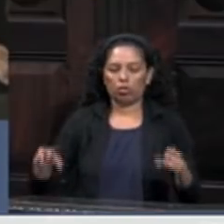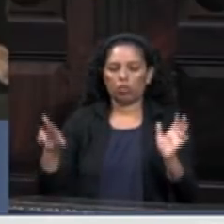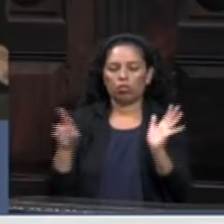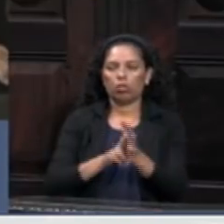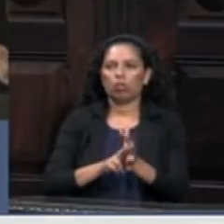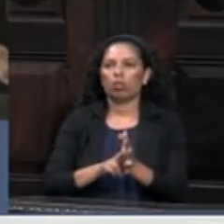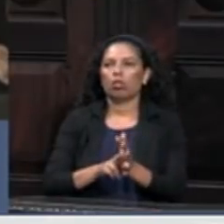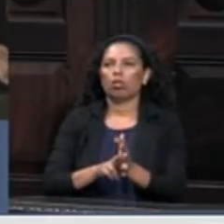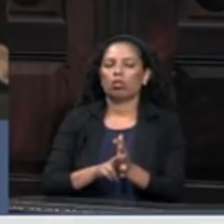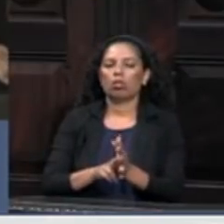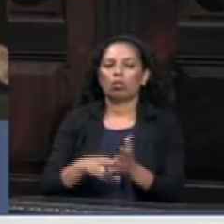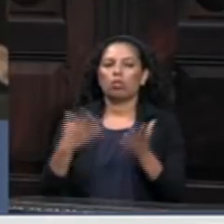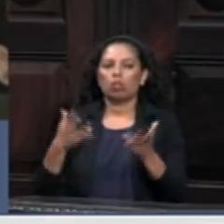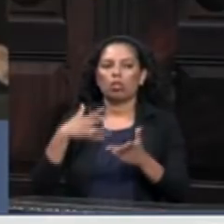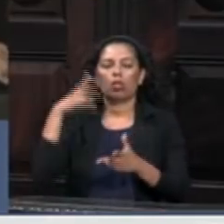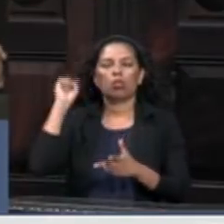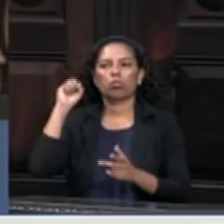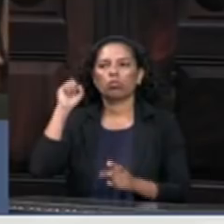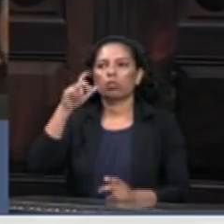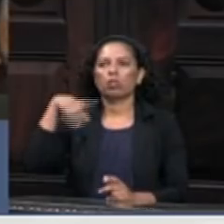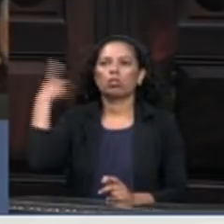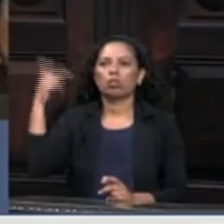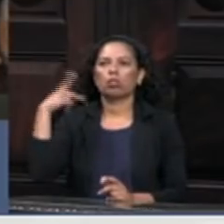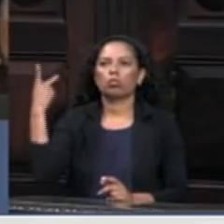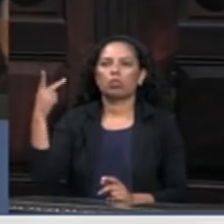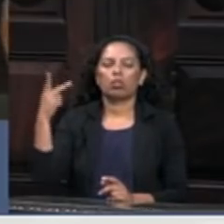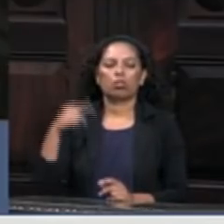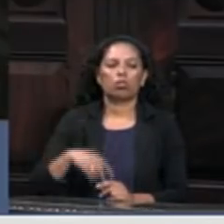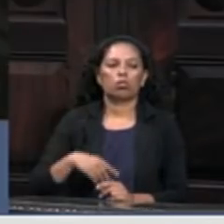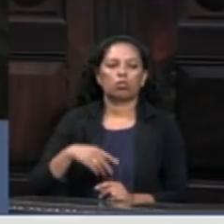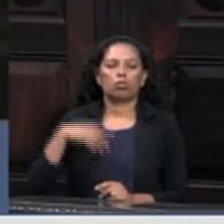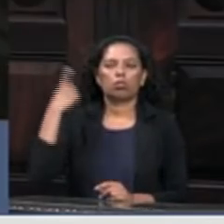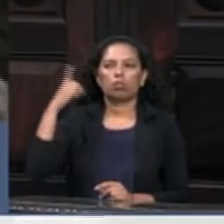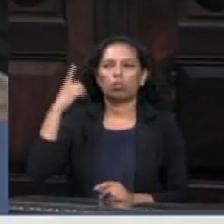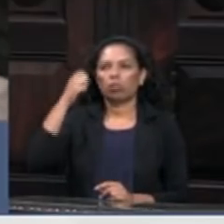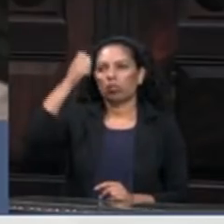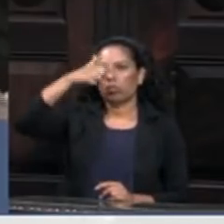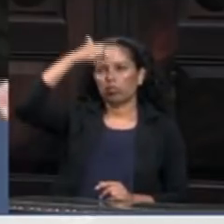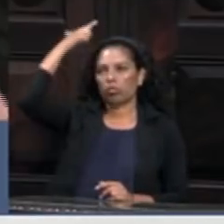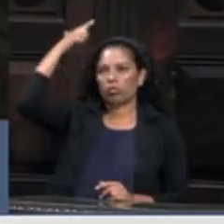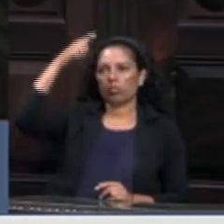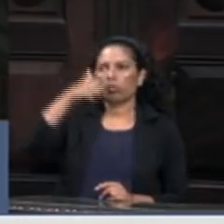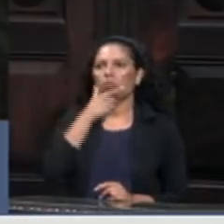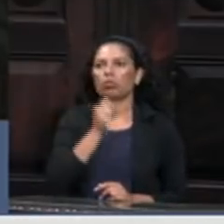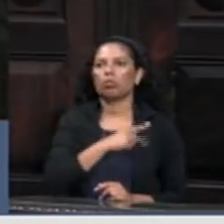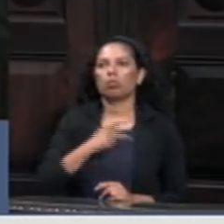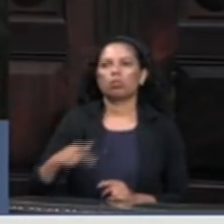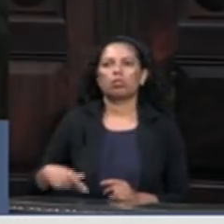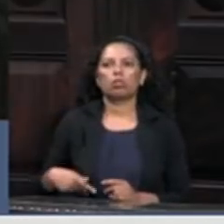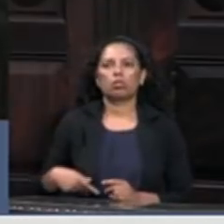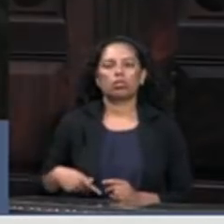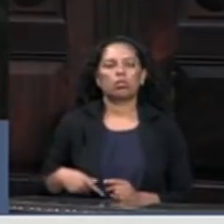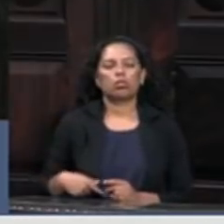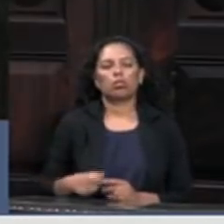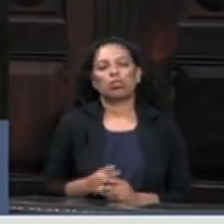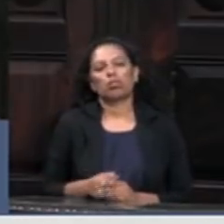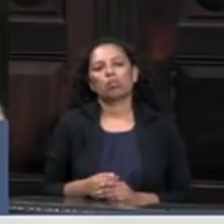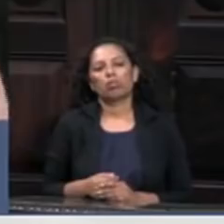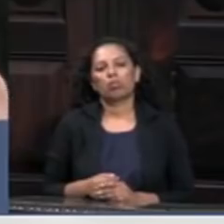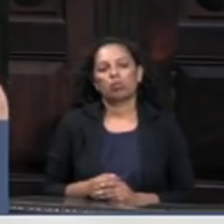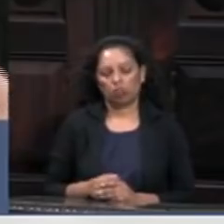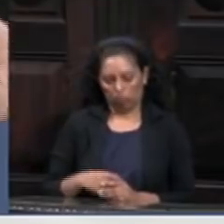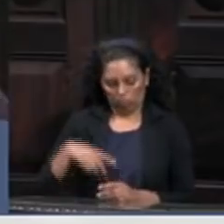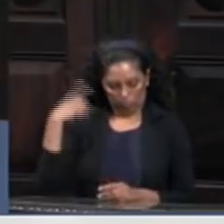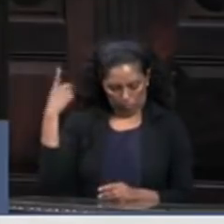o deputado Flávio Serafini, deputado Luiz Paulo. Questão de ordem, senhor presidente. Senhor presidente,